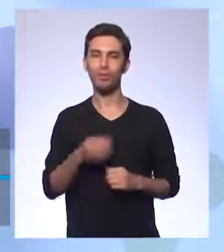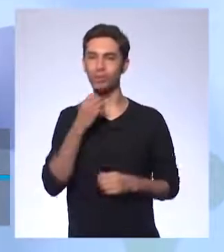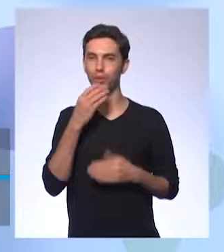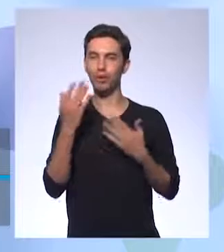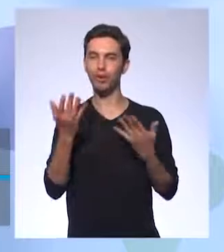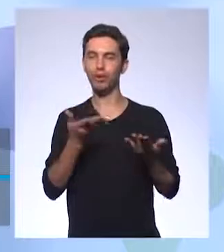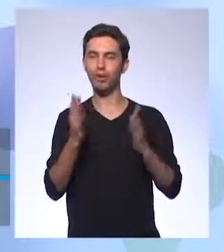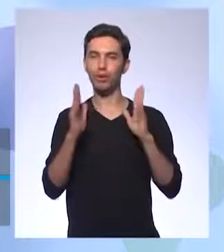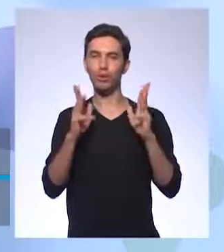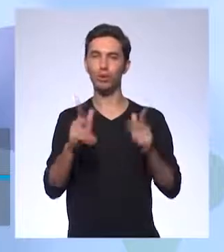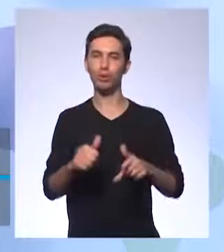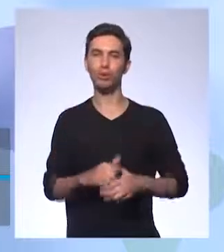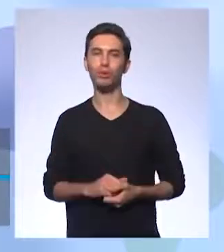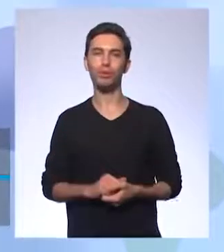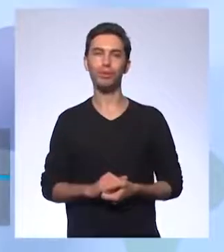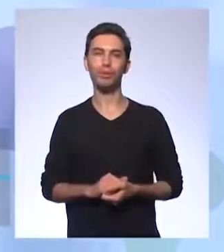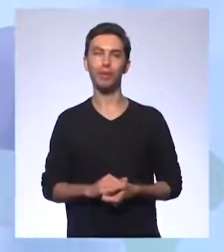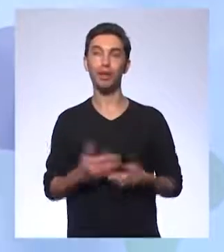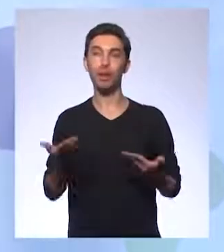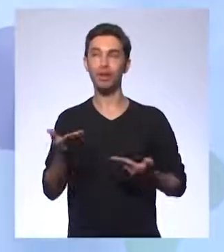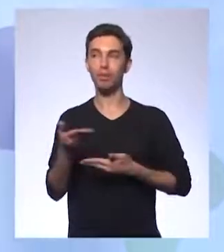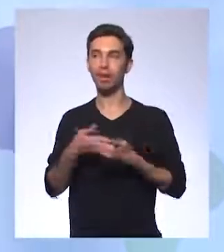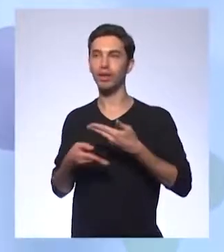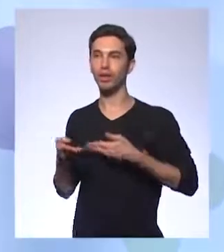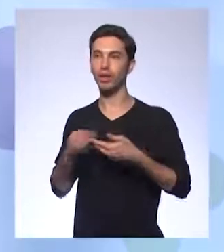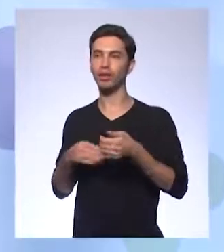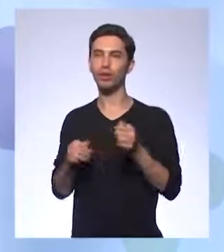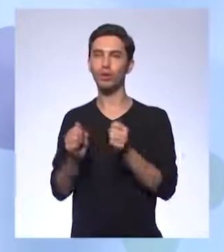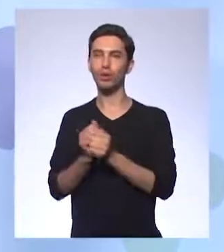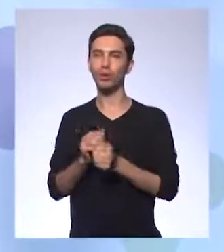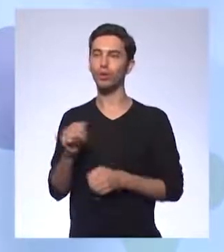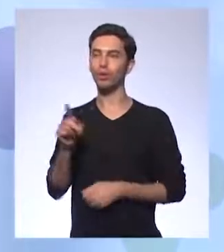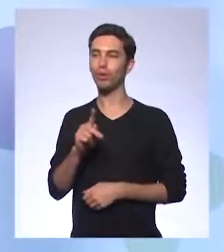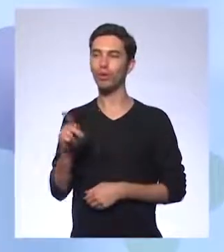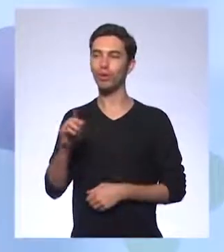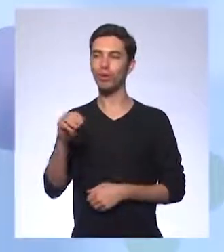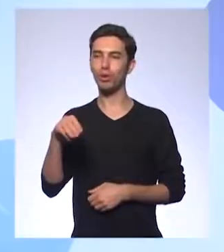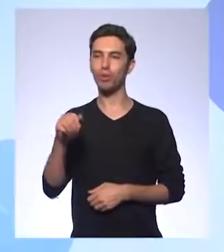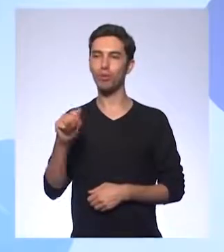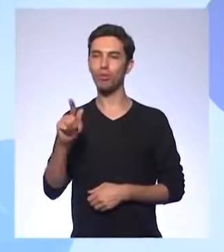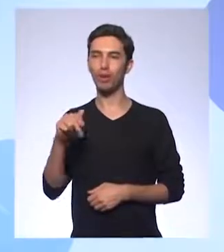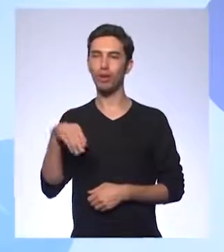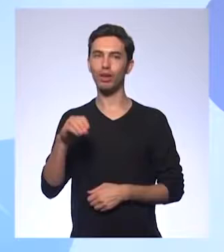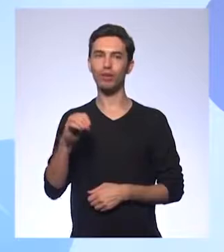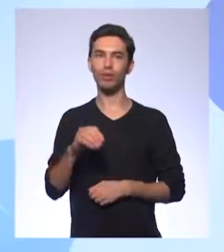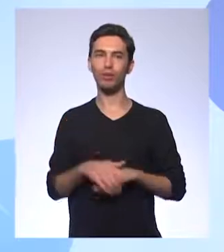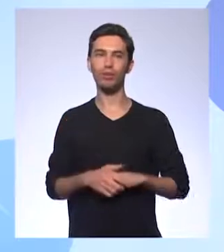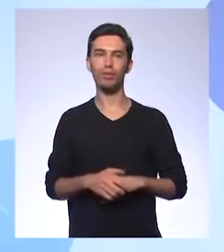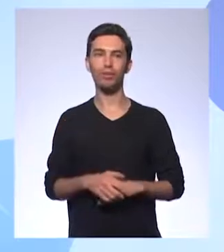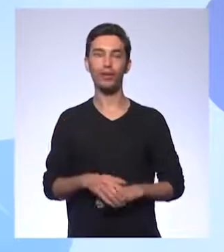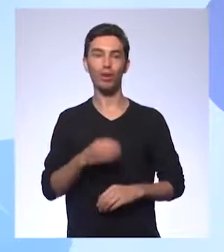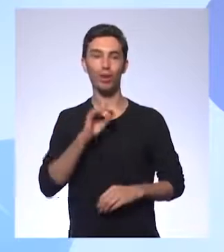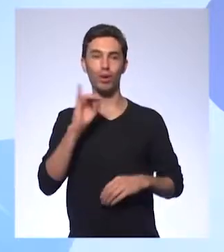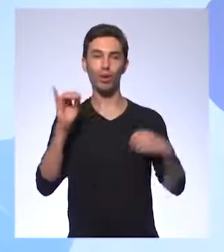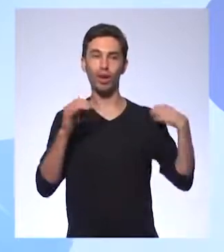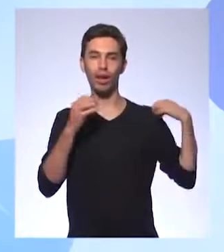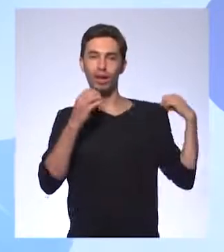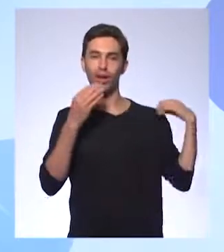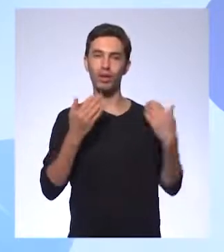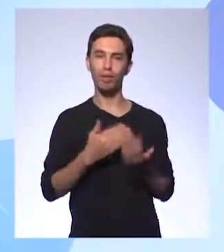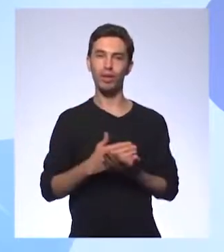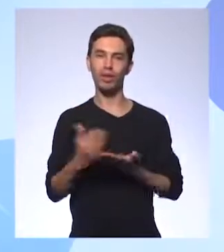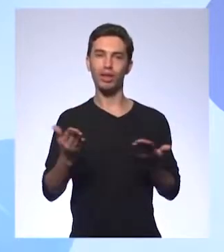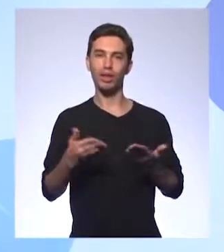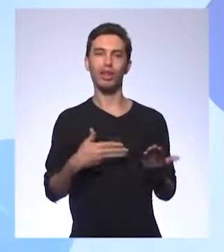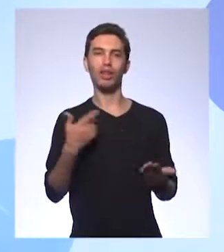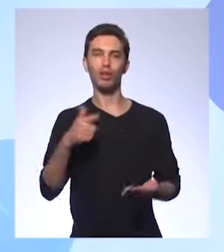todos muito bem-vindos. Para interagir com vocês, está aqui o nosso querido professor Magno. Olá, está começando mais uma aula de ciências